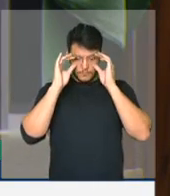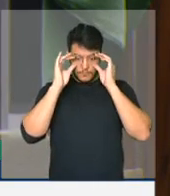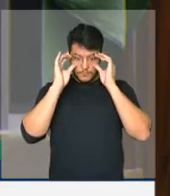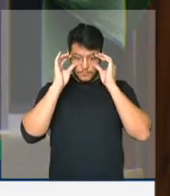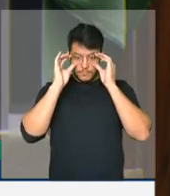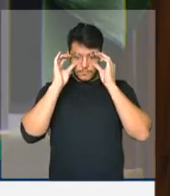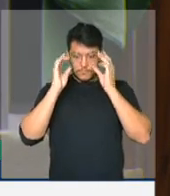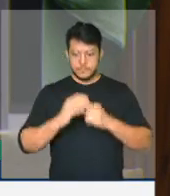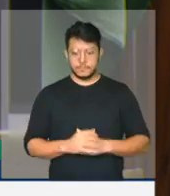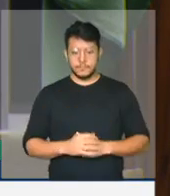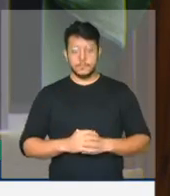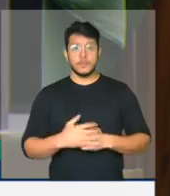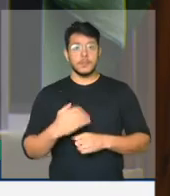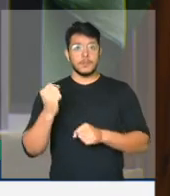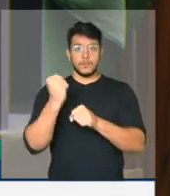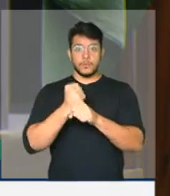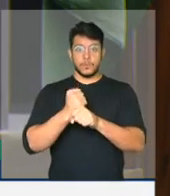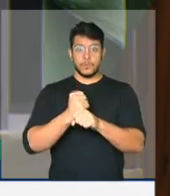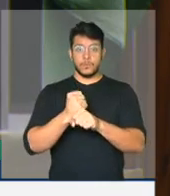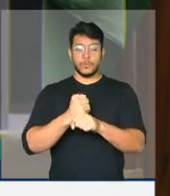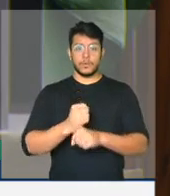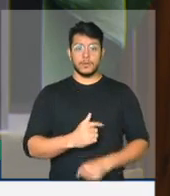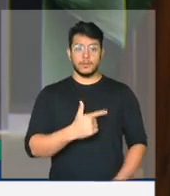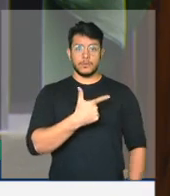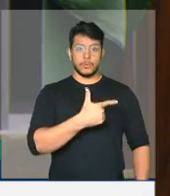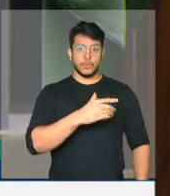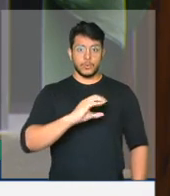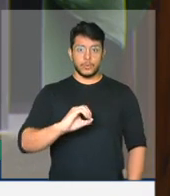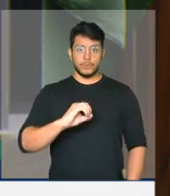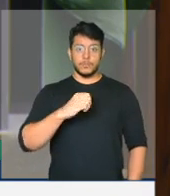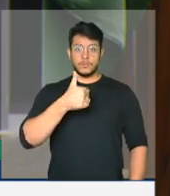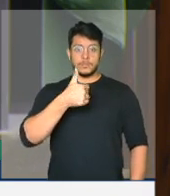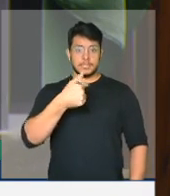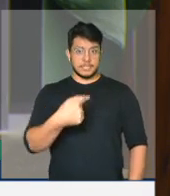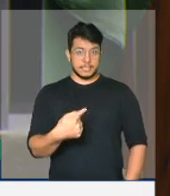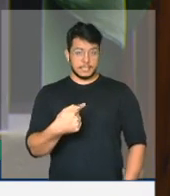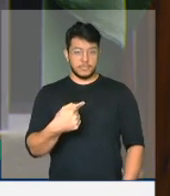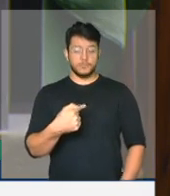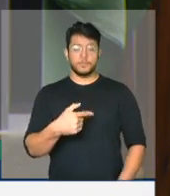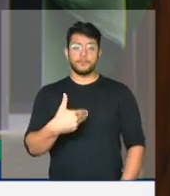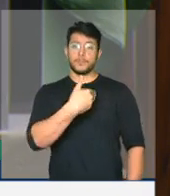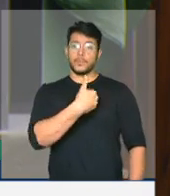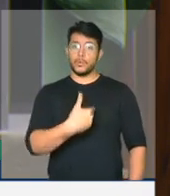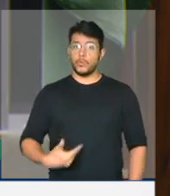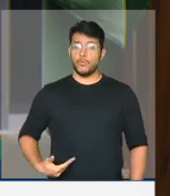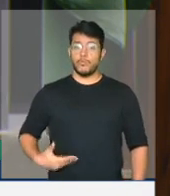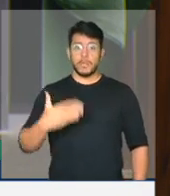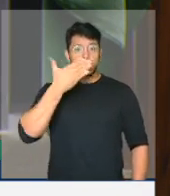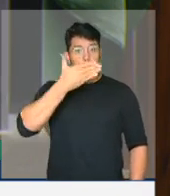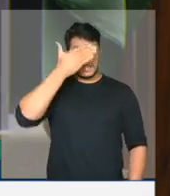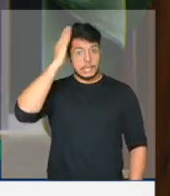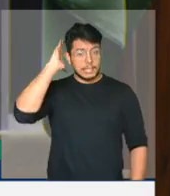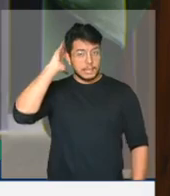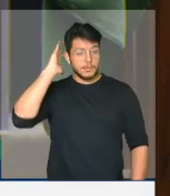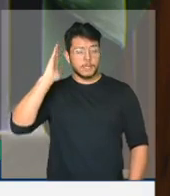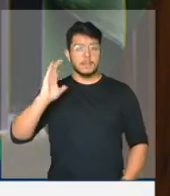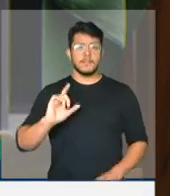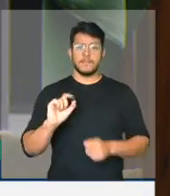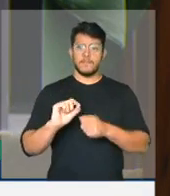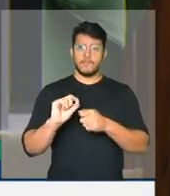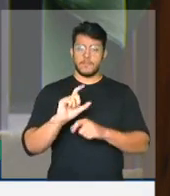em 2017, o governo Temer editou um decreto aumentando a alíquota